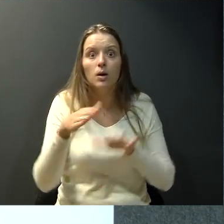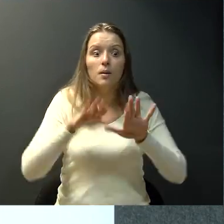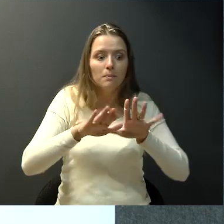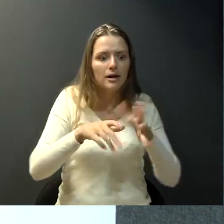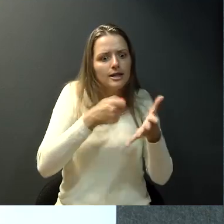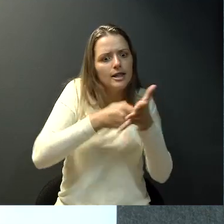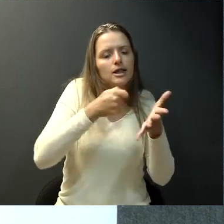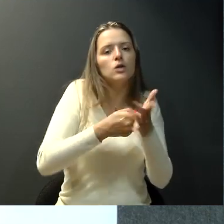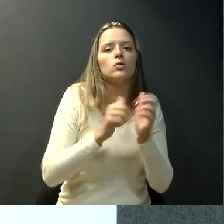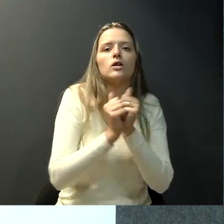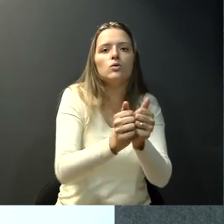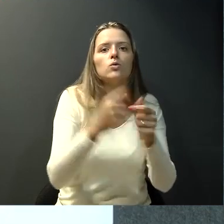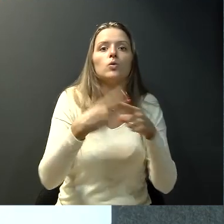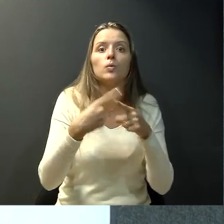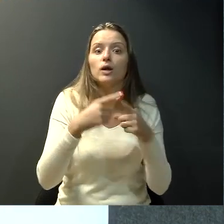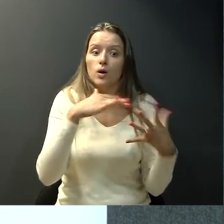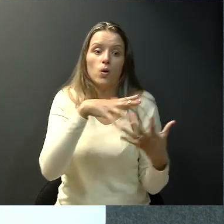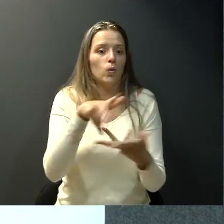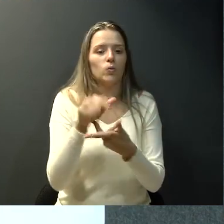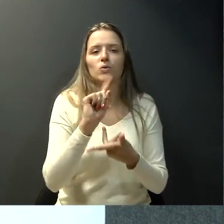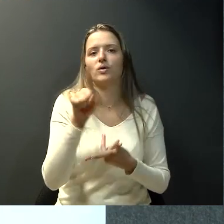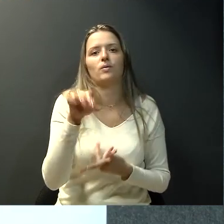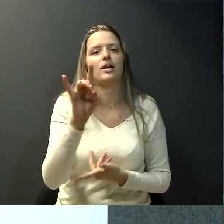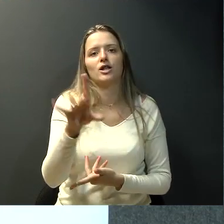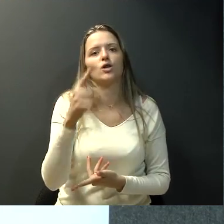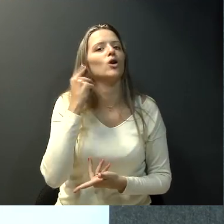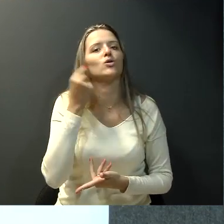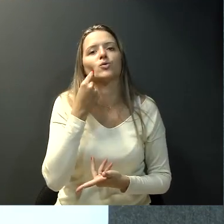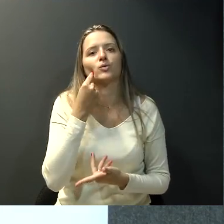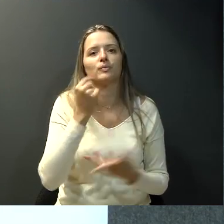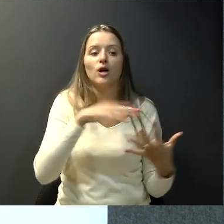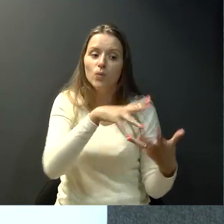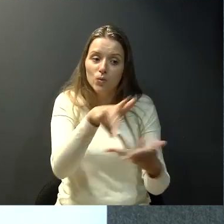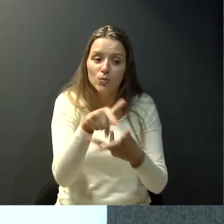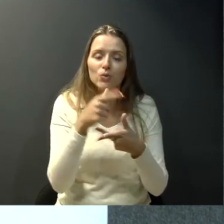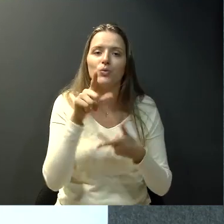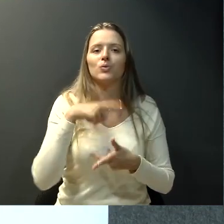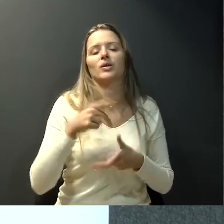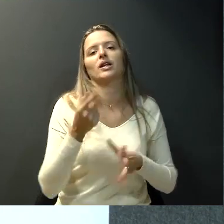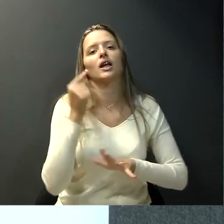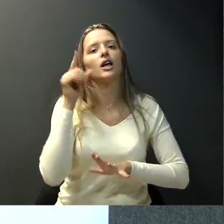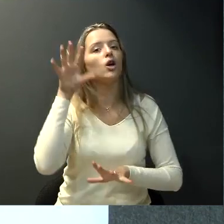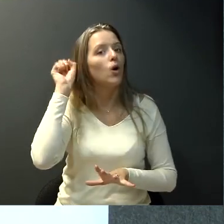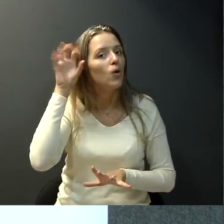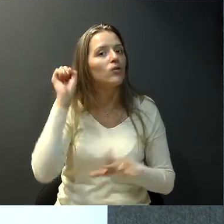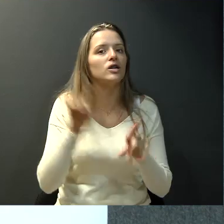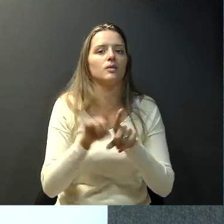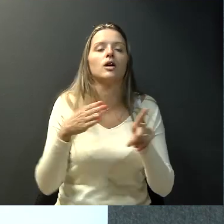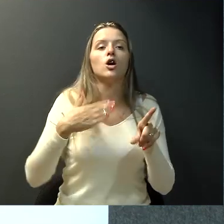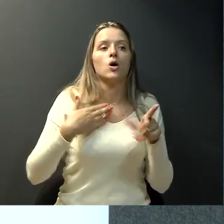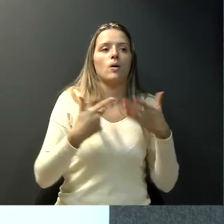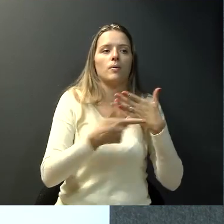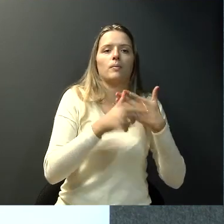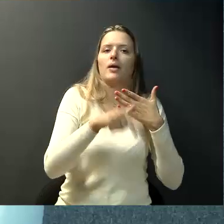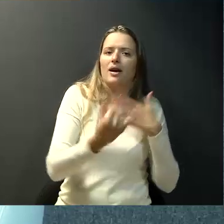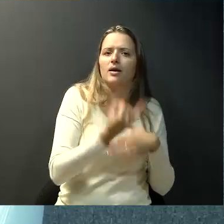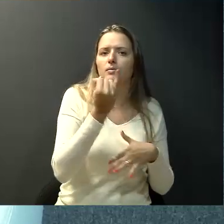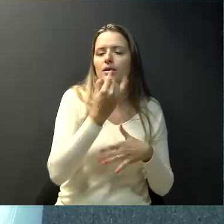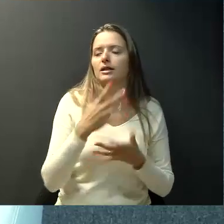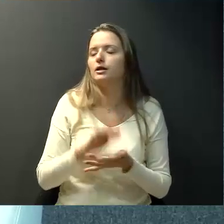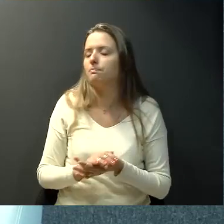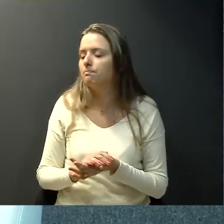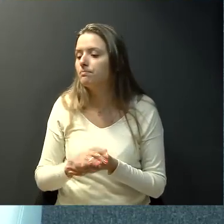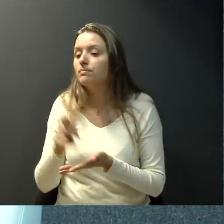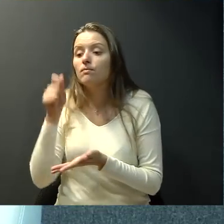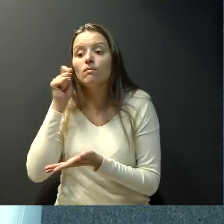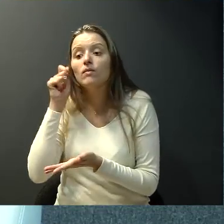né? Do ouvinte. Então, assim, o papel do intérprete, e eu como mãe mais ainda, eu acho que é fundamental também nisso. Aline, de